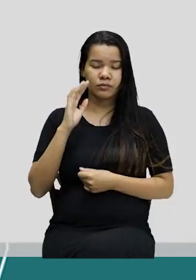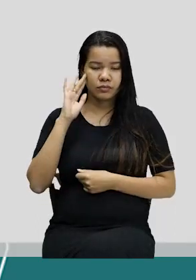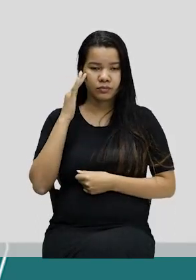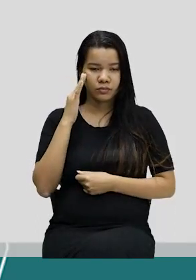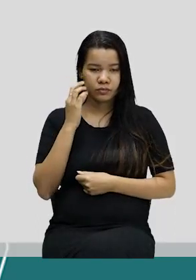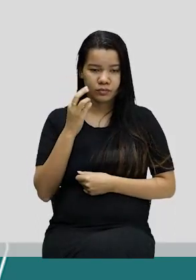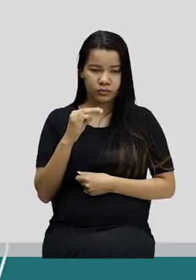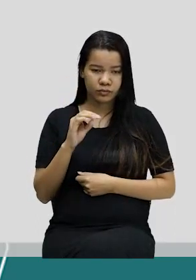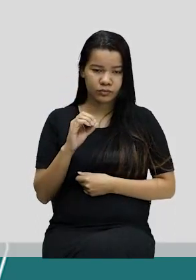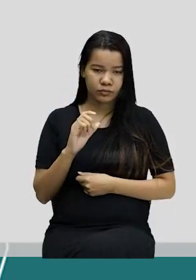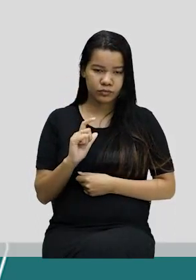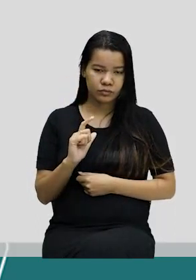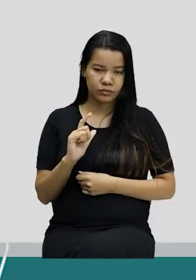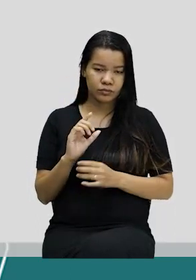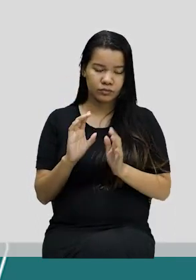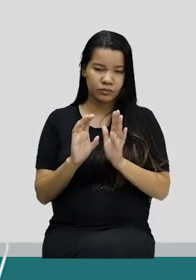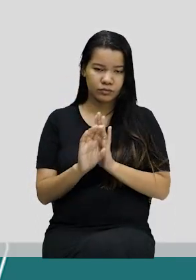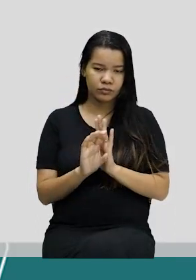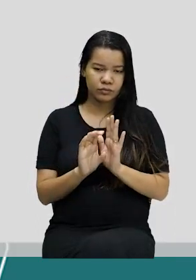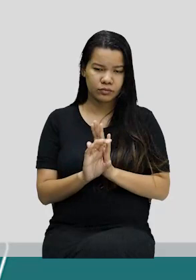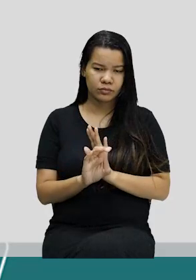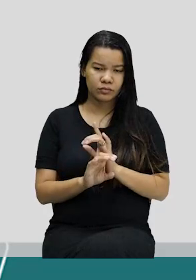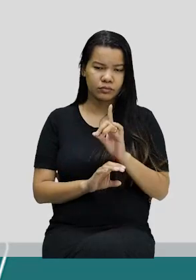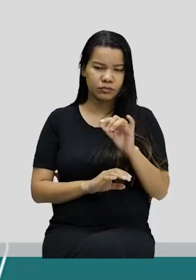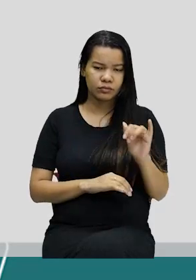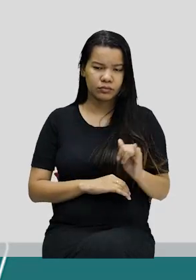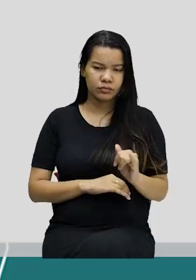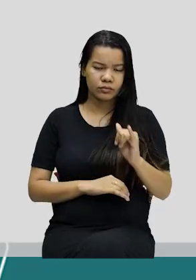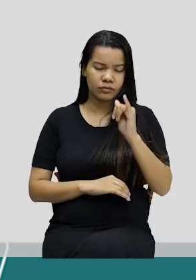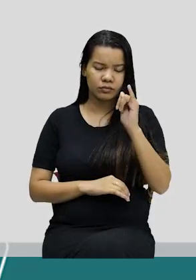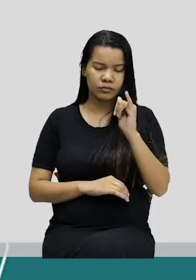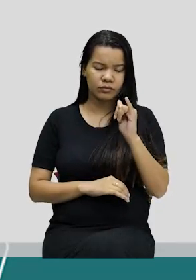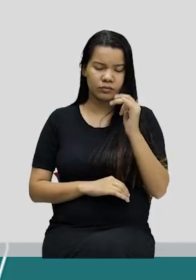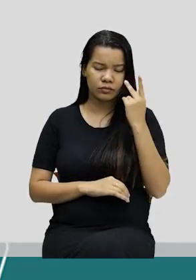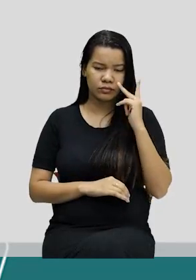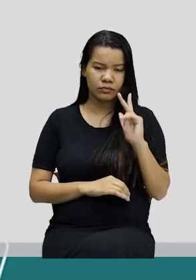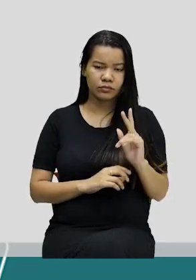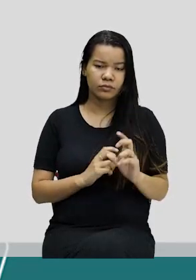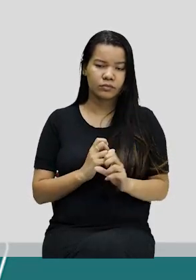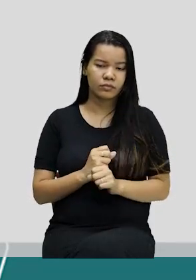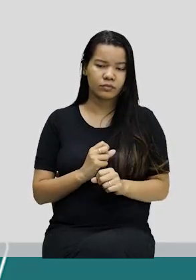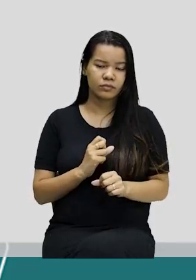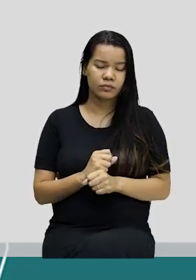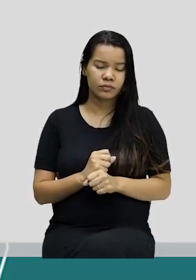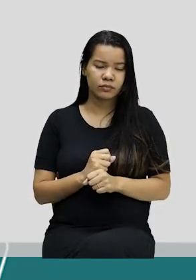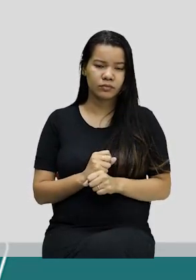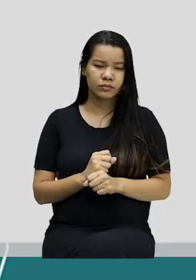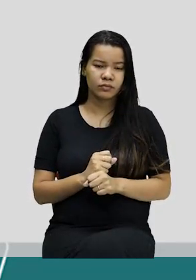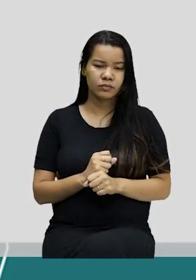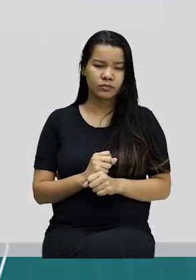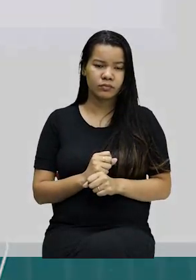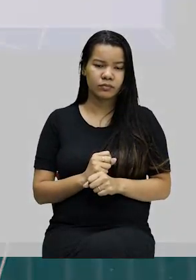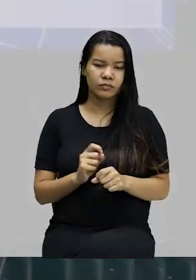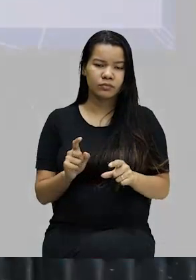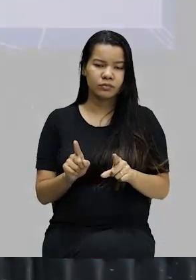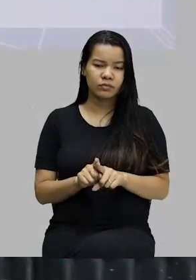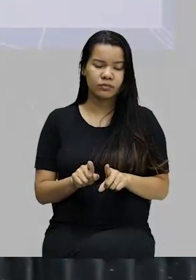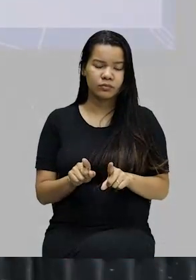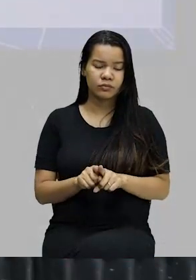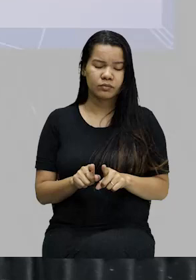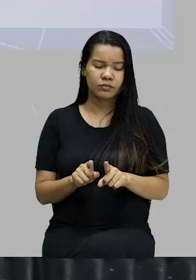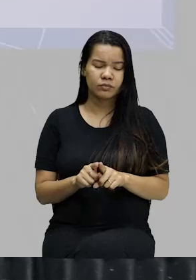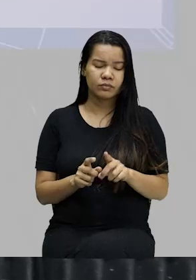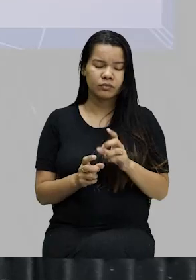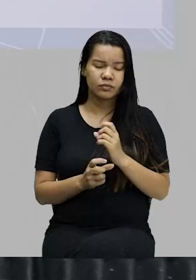o conceito de mol, certo? É extremamente importante para cálculos estequiométricos e para muitos cálculos que a gente